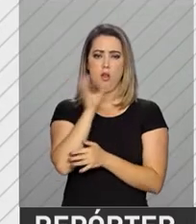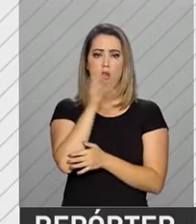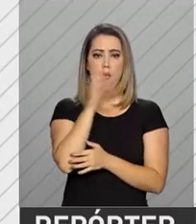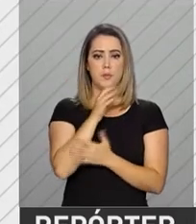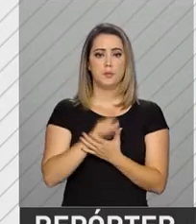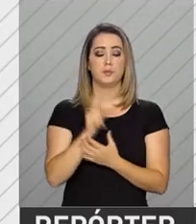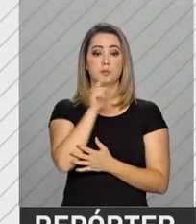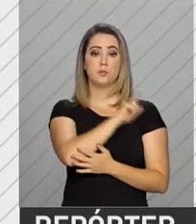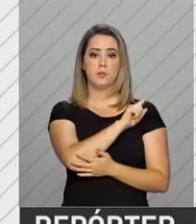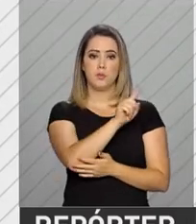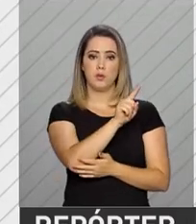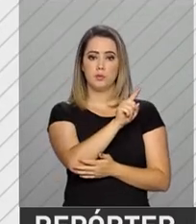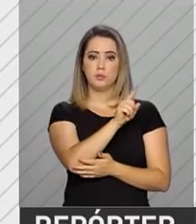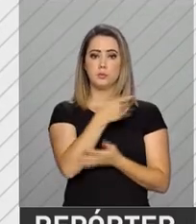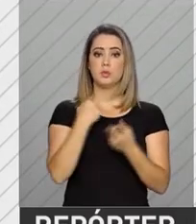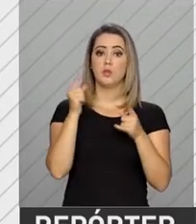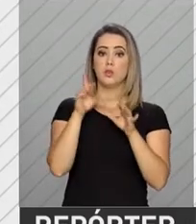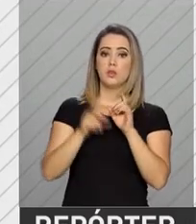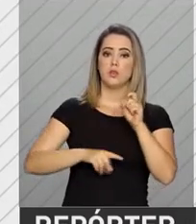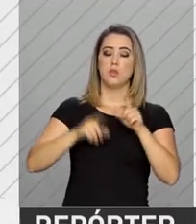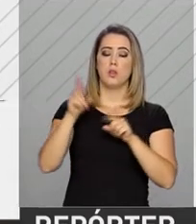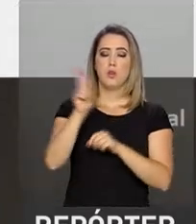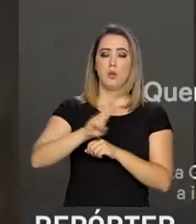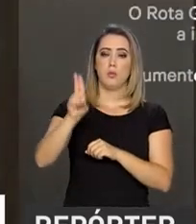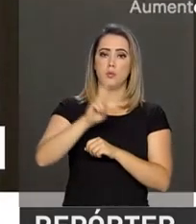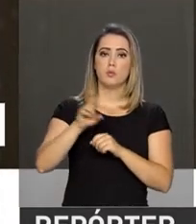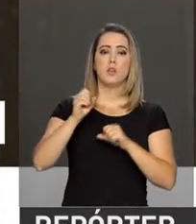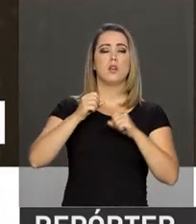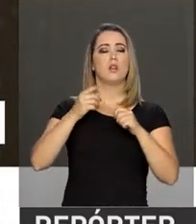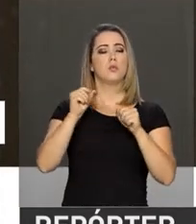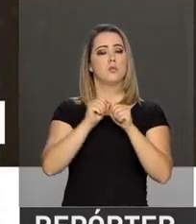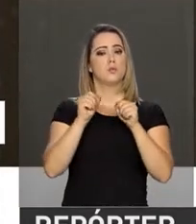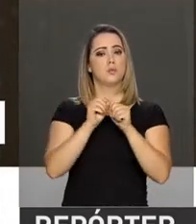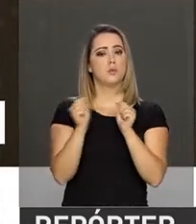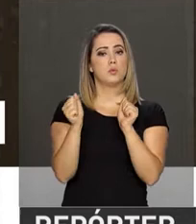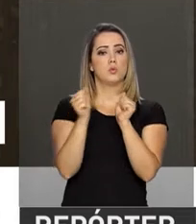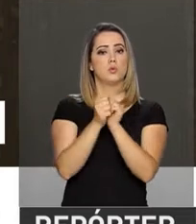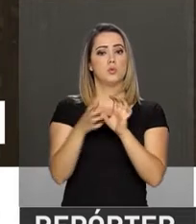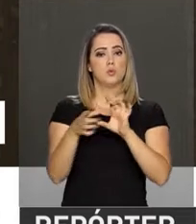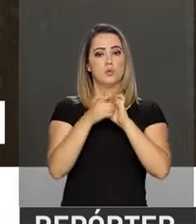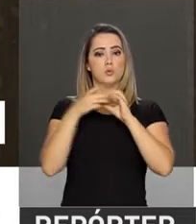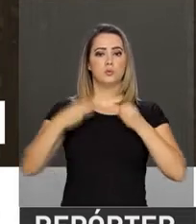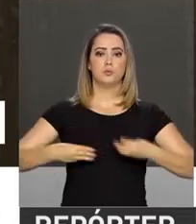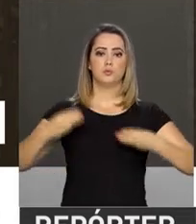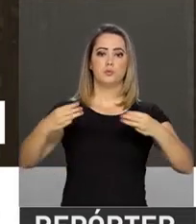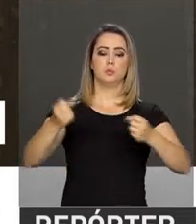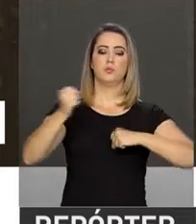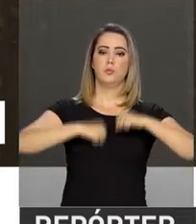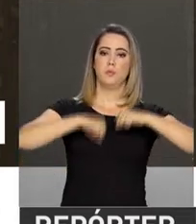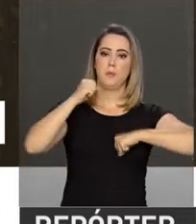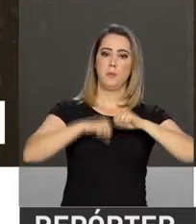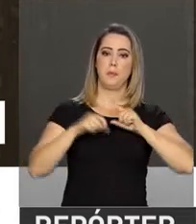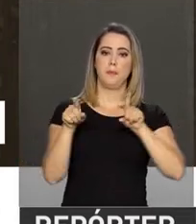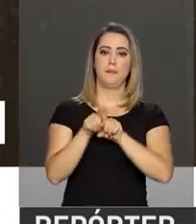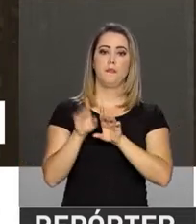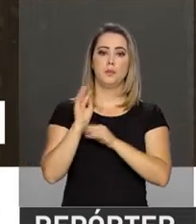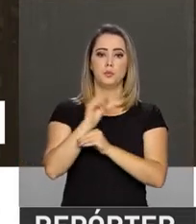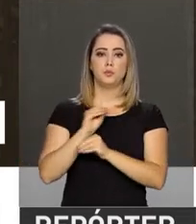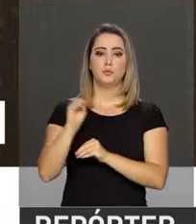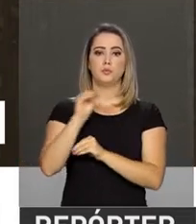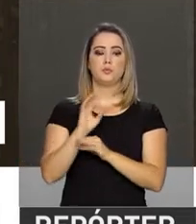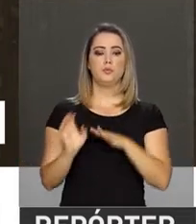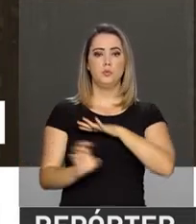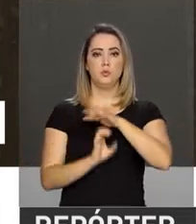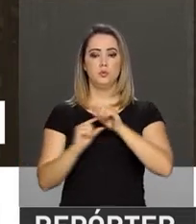programa executado pela Confederação Nacional da Indústria em parceria com o Ministério da Indústria, Comércio Exterior e Serviços, que atende